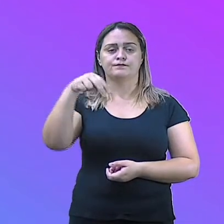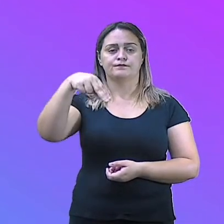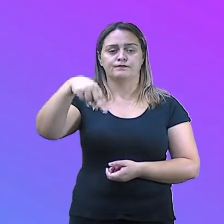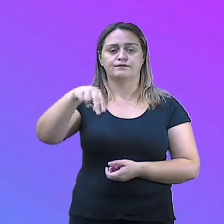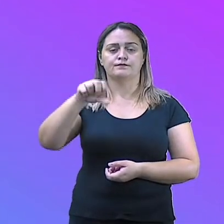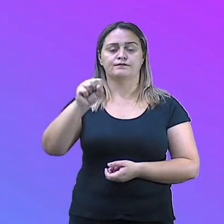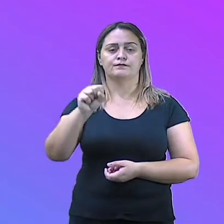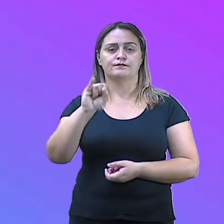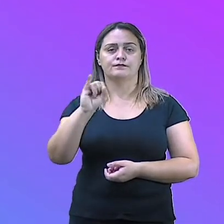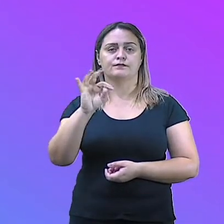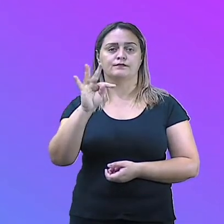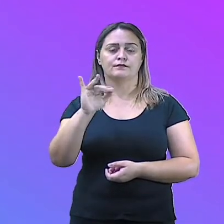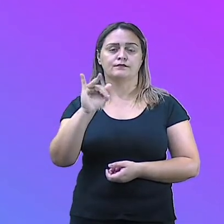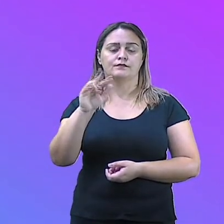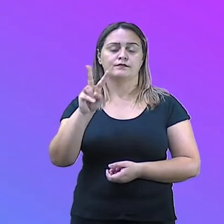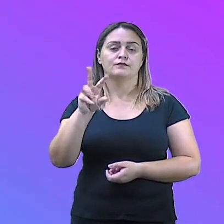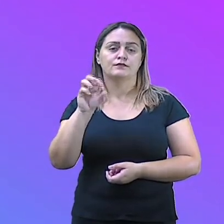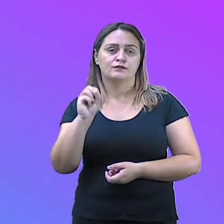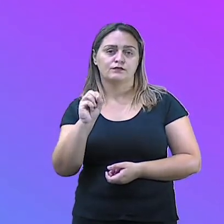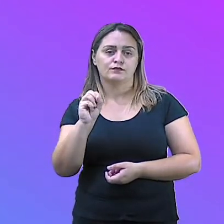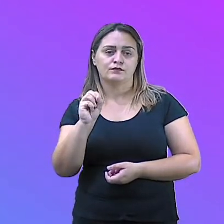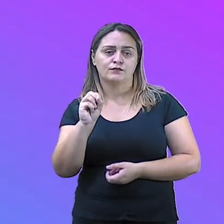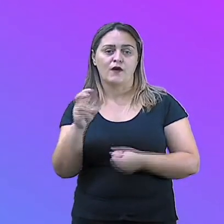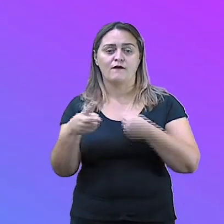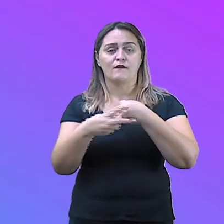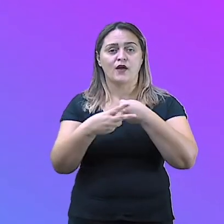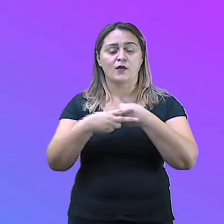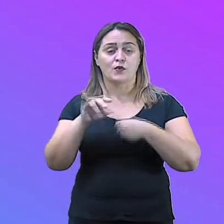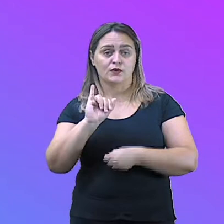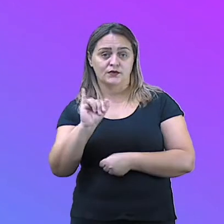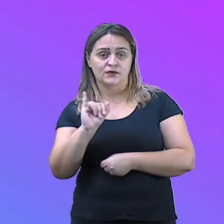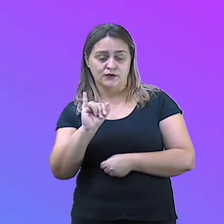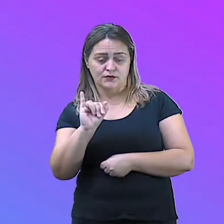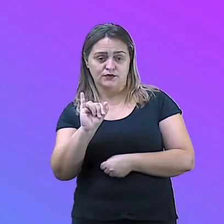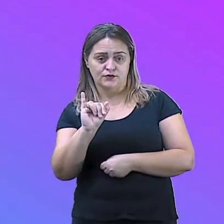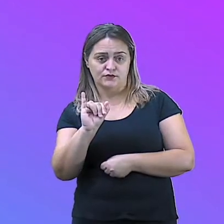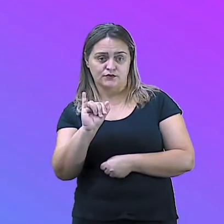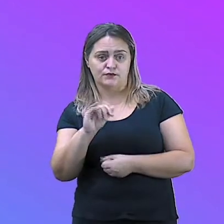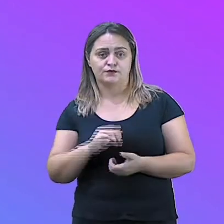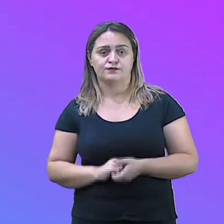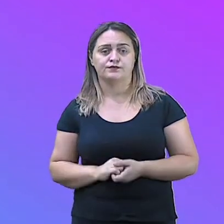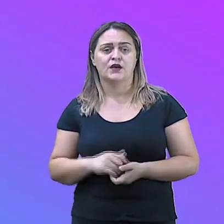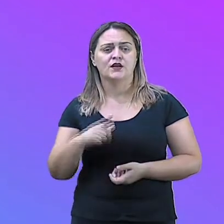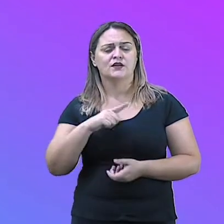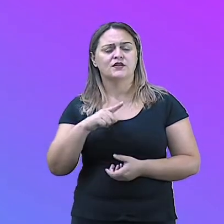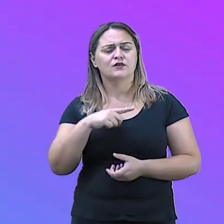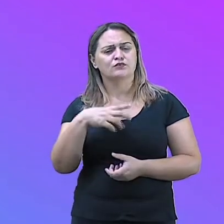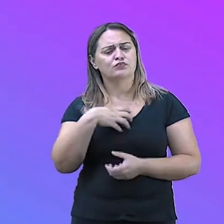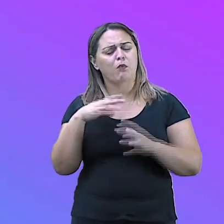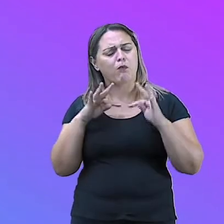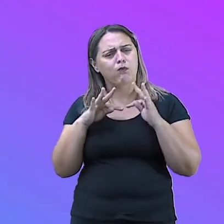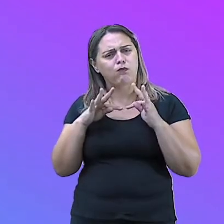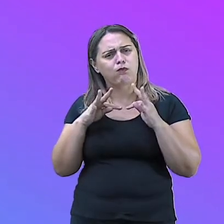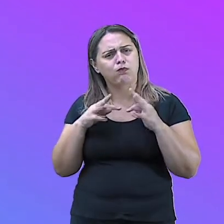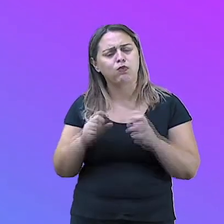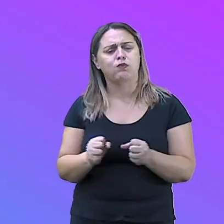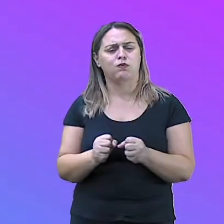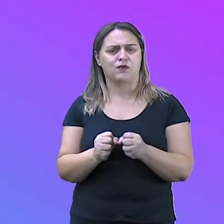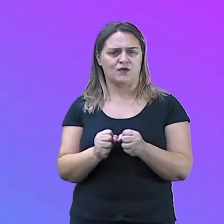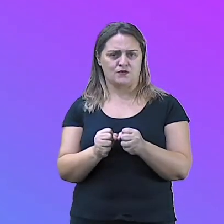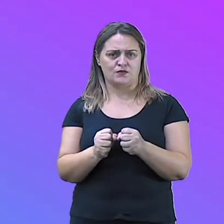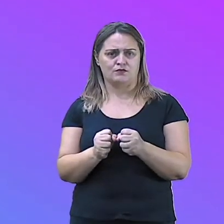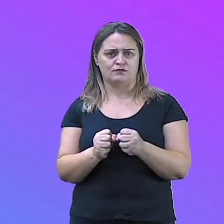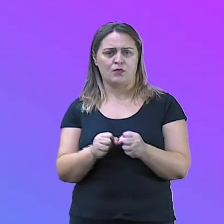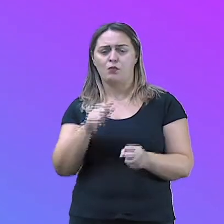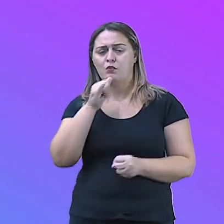aqueles verbos que já têm o sentido completo. Você entende quando eu digo